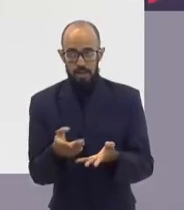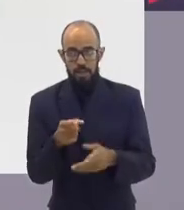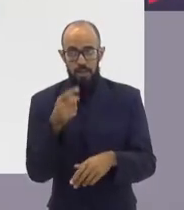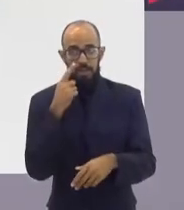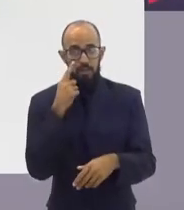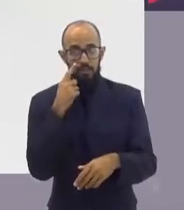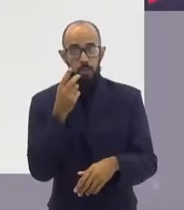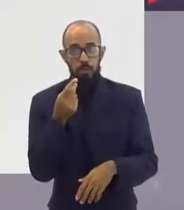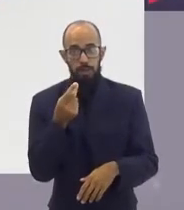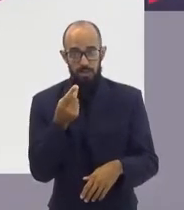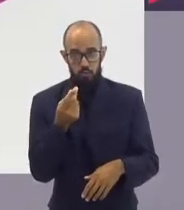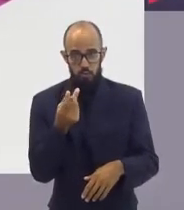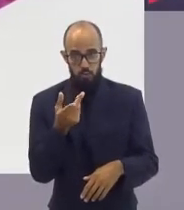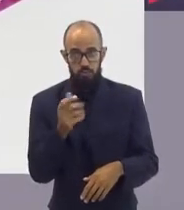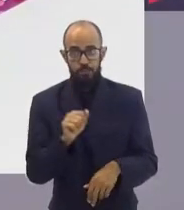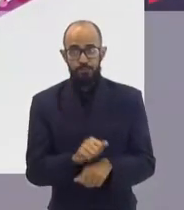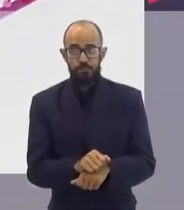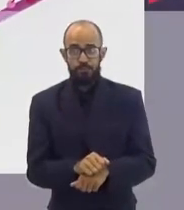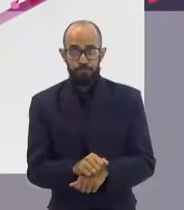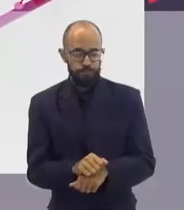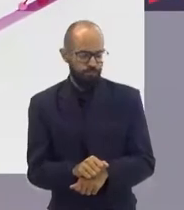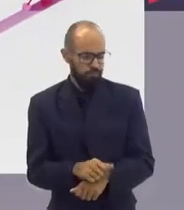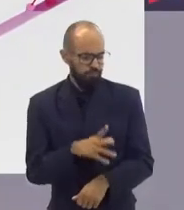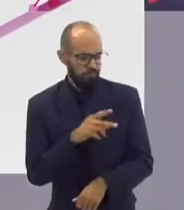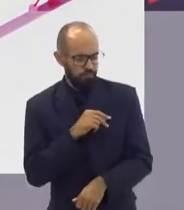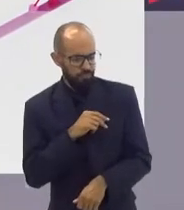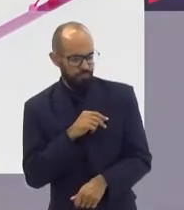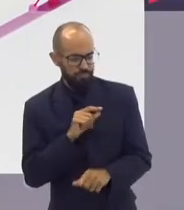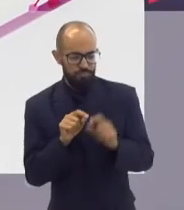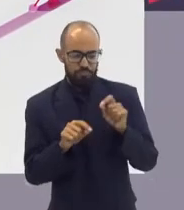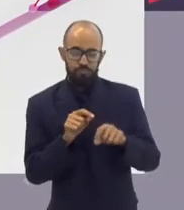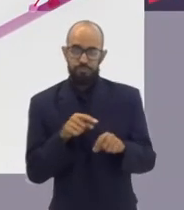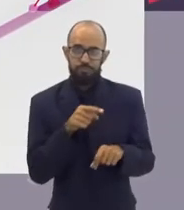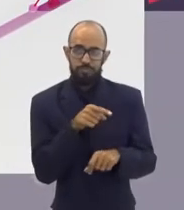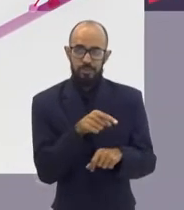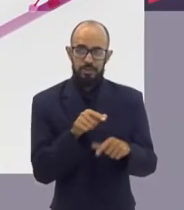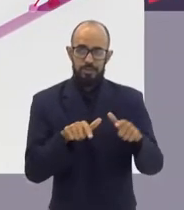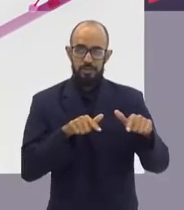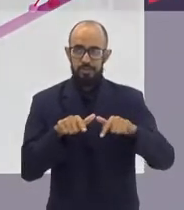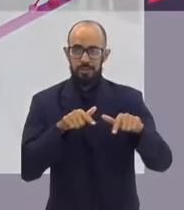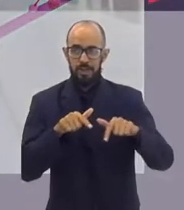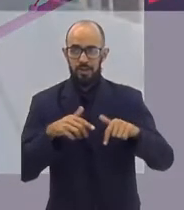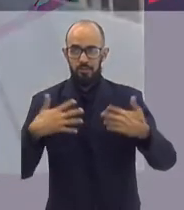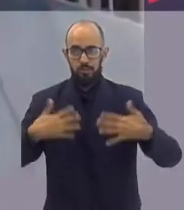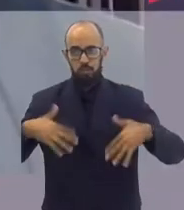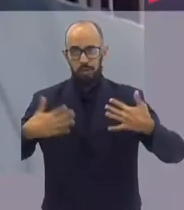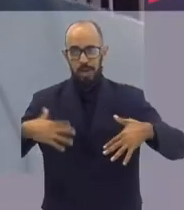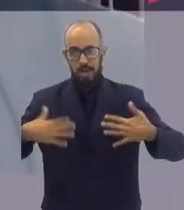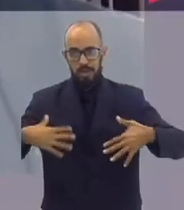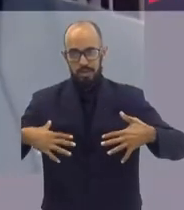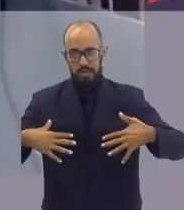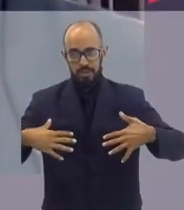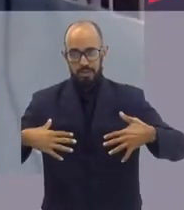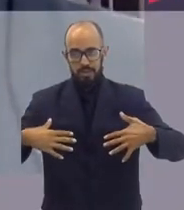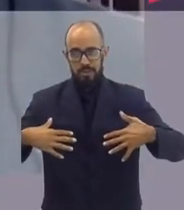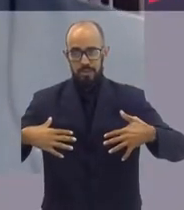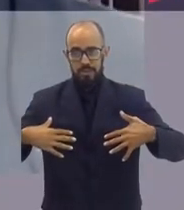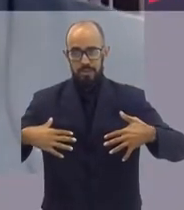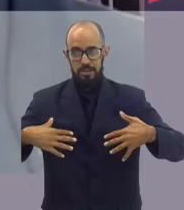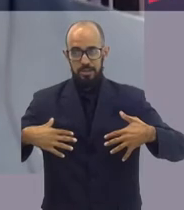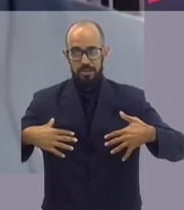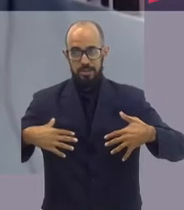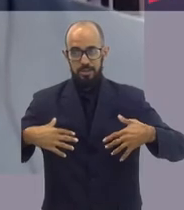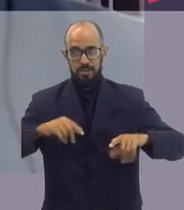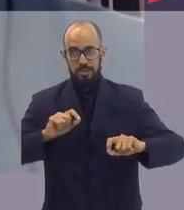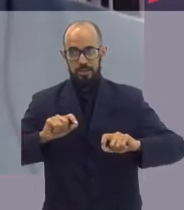chega na carta, aí ele vê o preço da carta, ele fica, ah, essa tarefa aqui é muito cara, né? E o que a gente